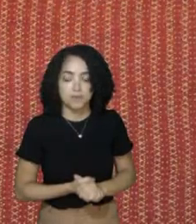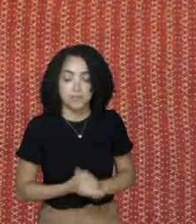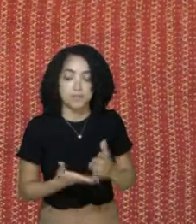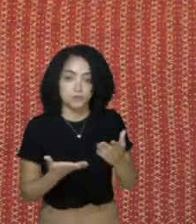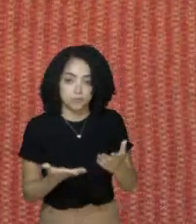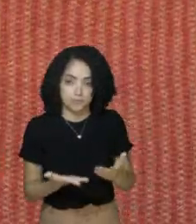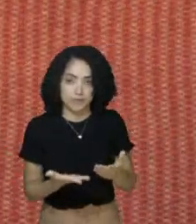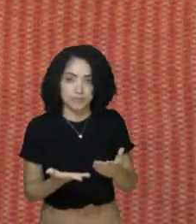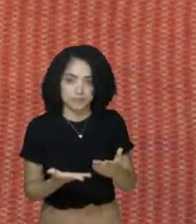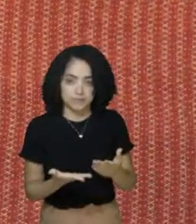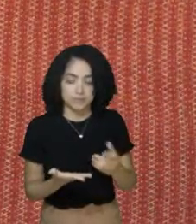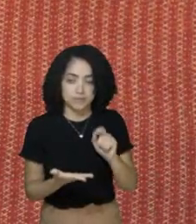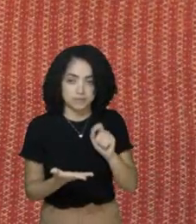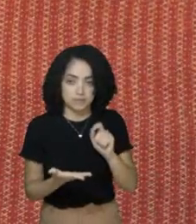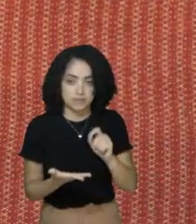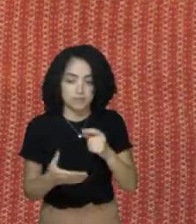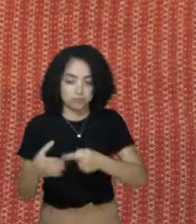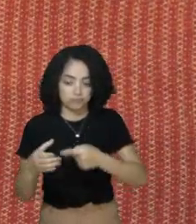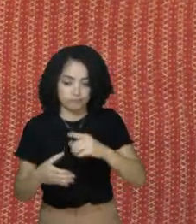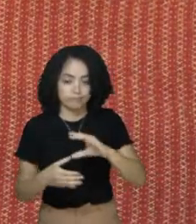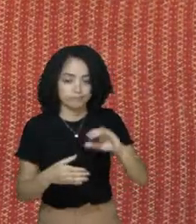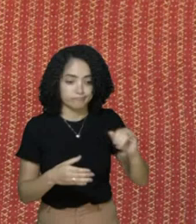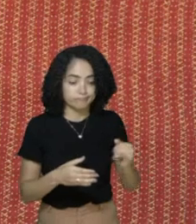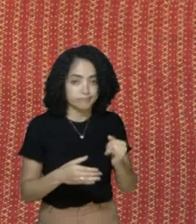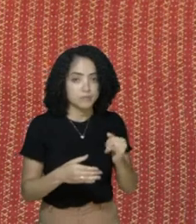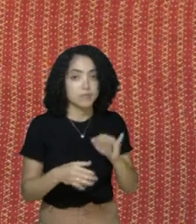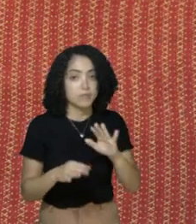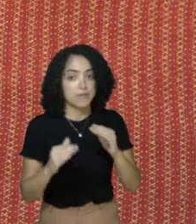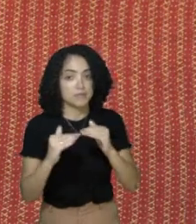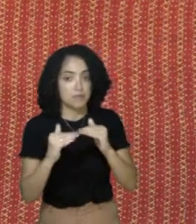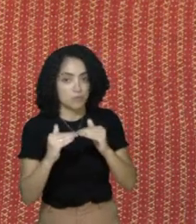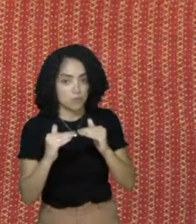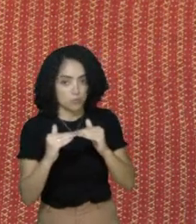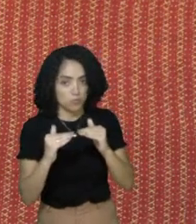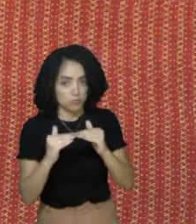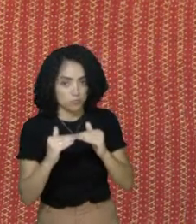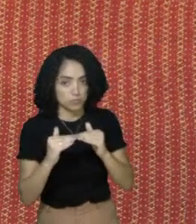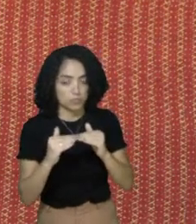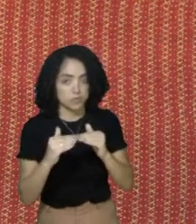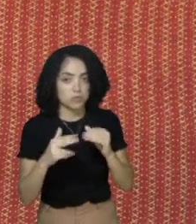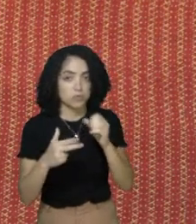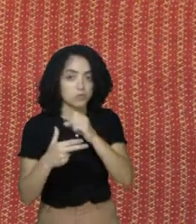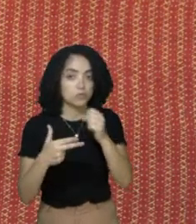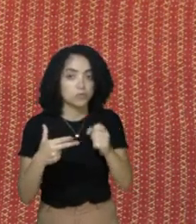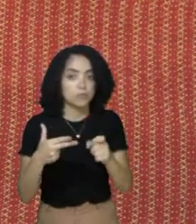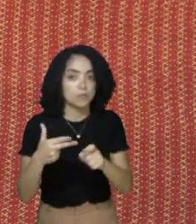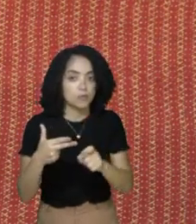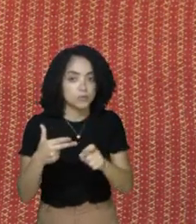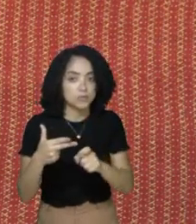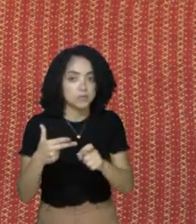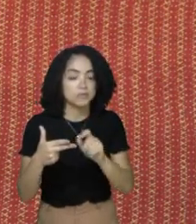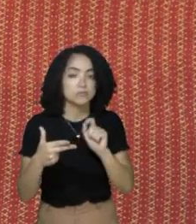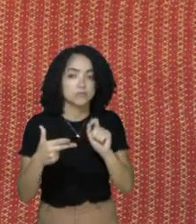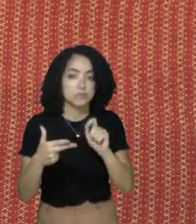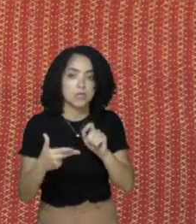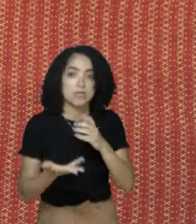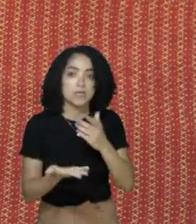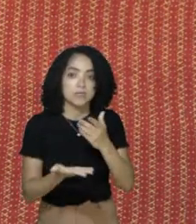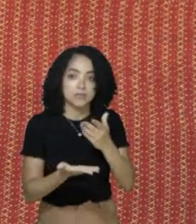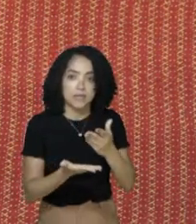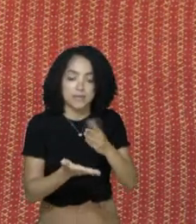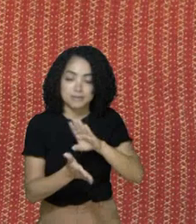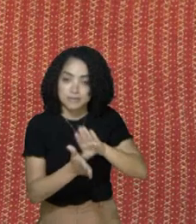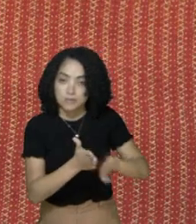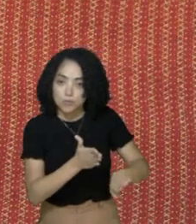ser pela rejeição, há também um acordo do próprio Executivo, no sentido da derrubada